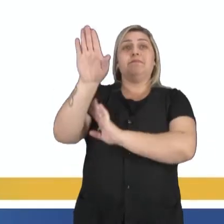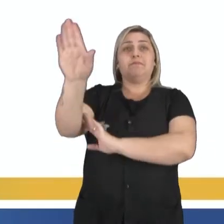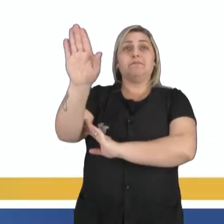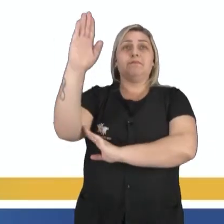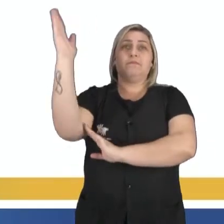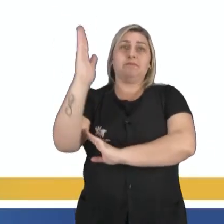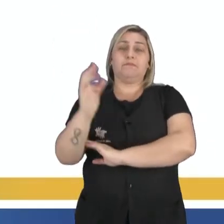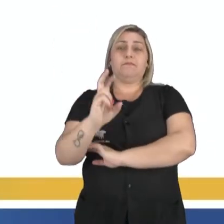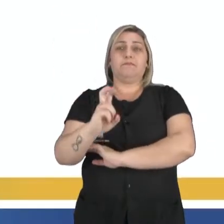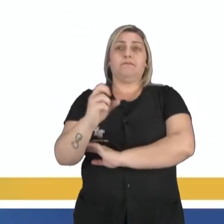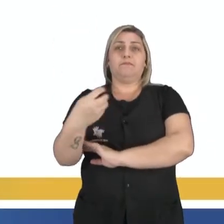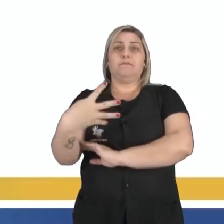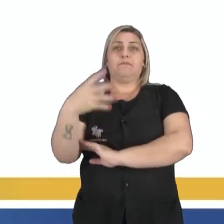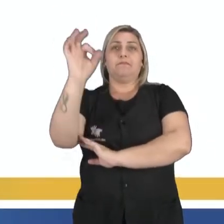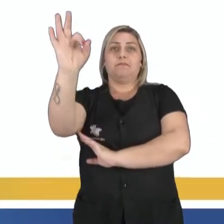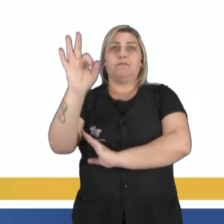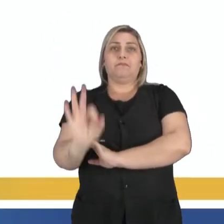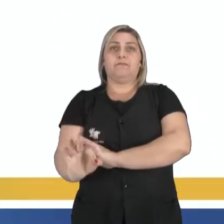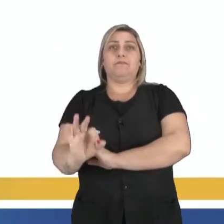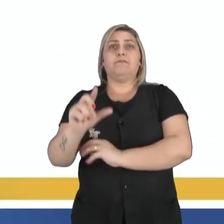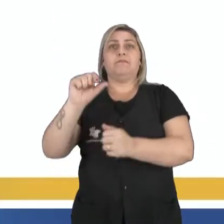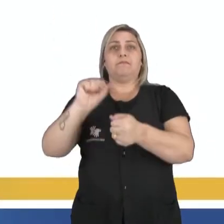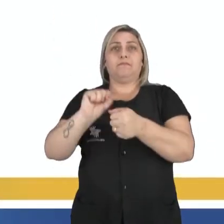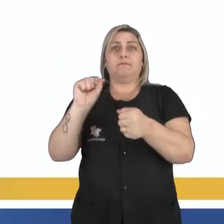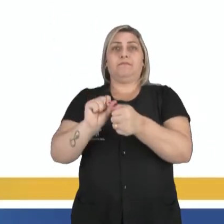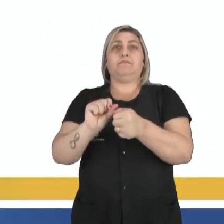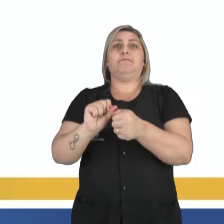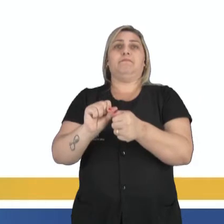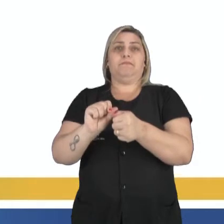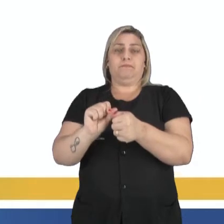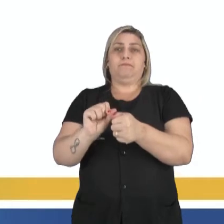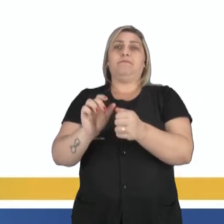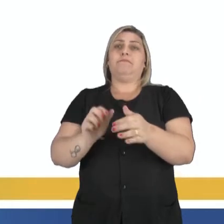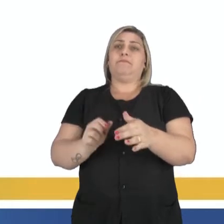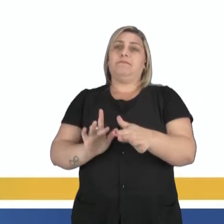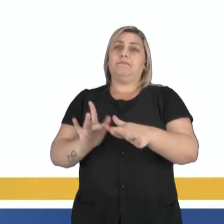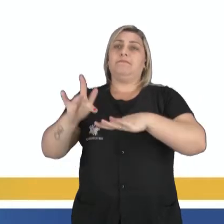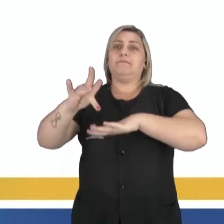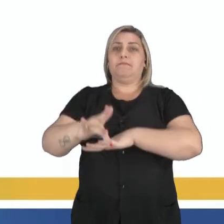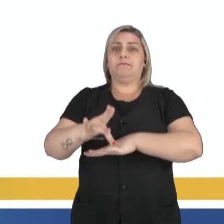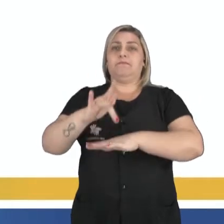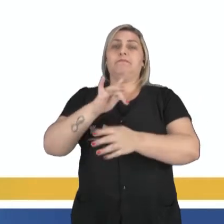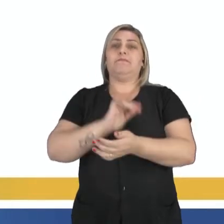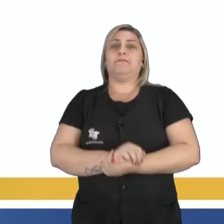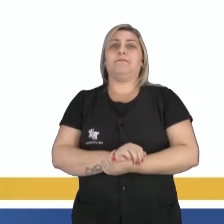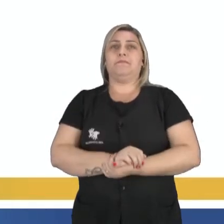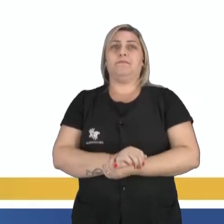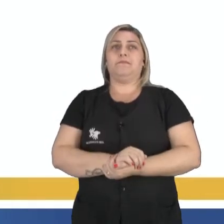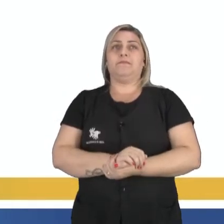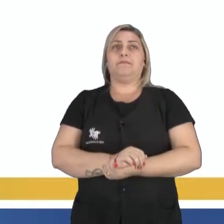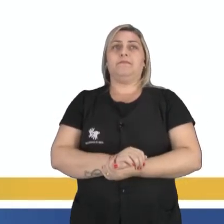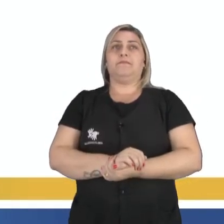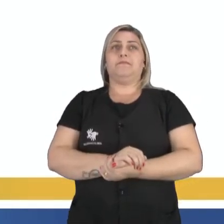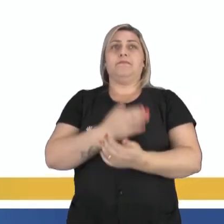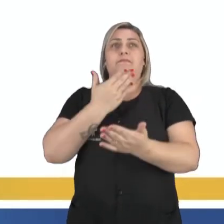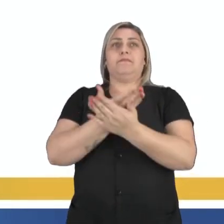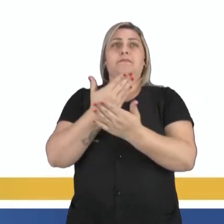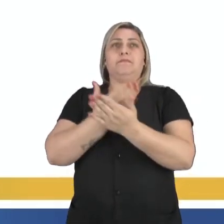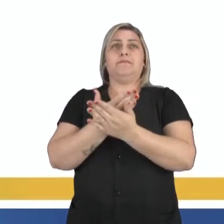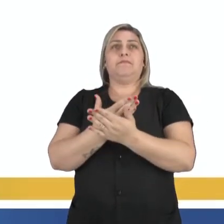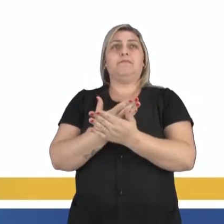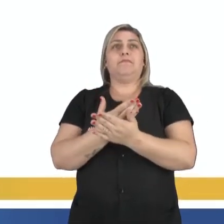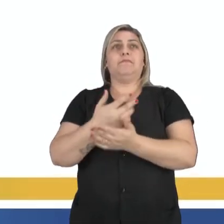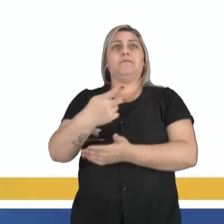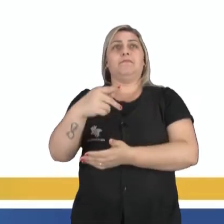No Brasil, 54% delas fazem parte dessa rede social. Um estudo